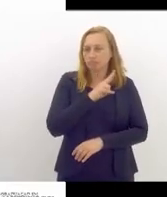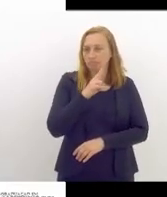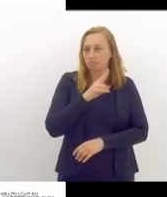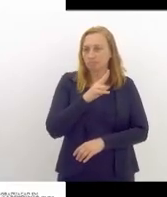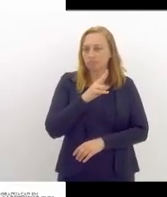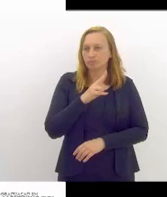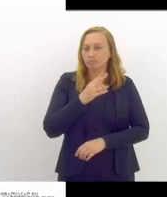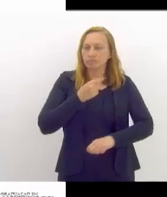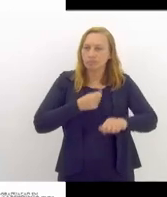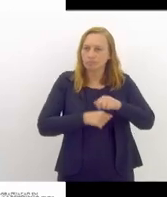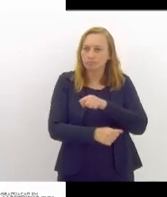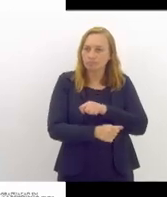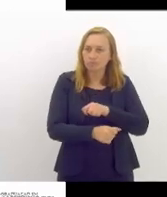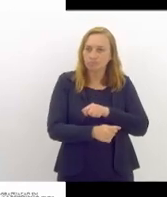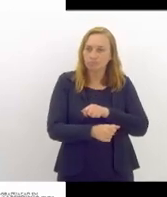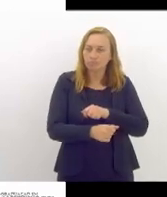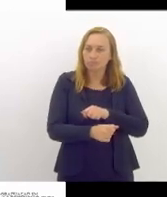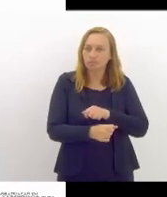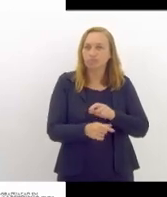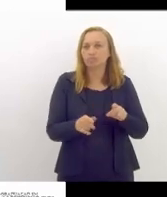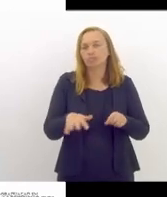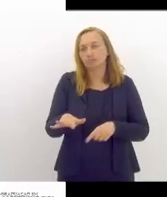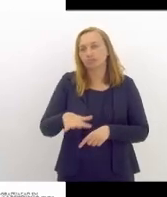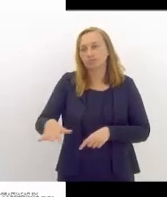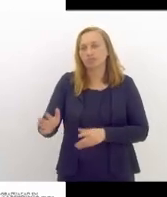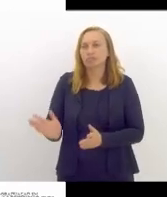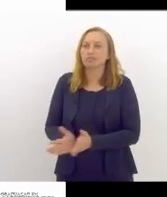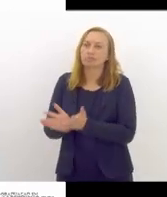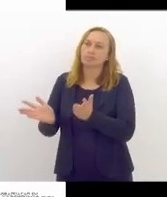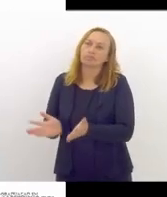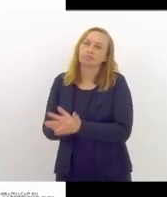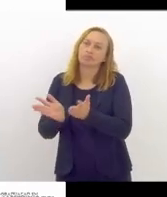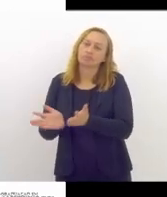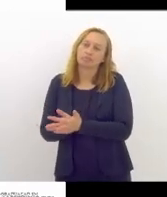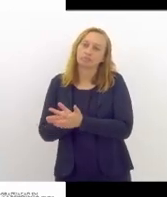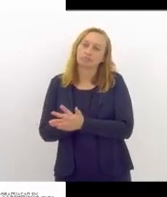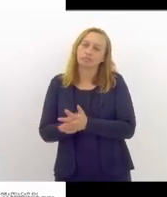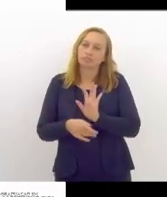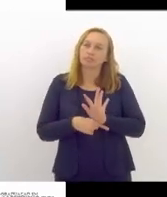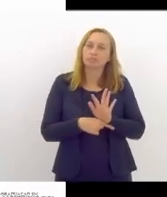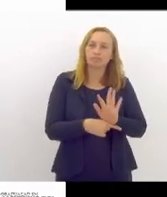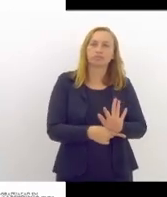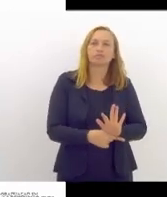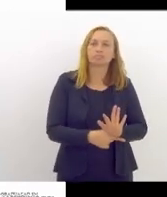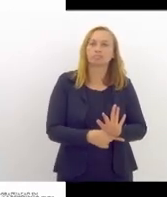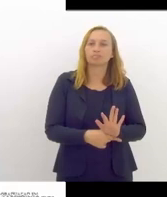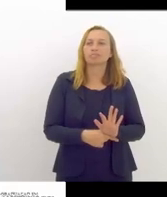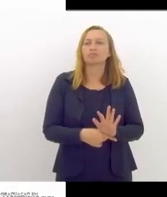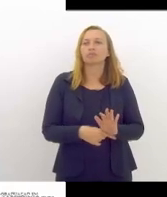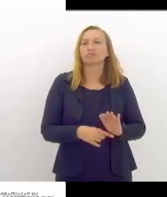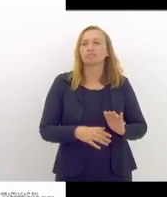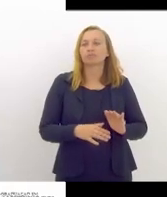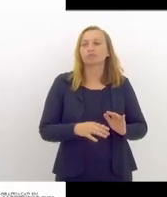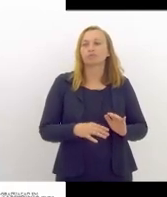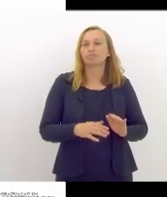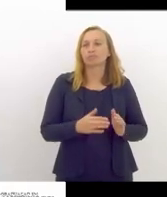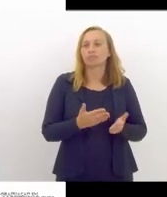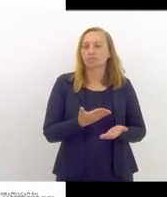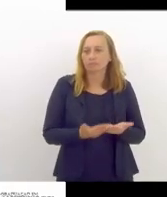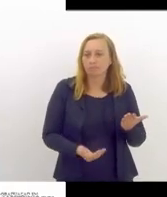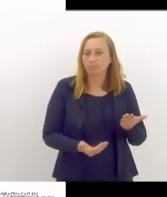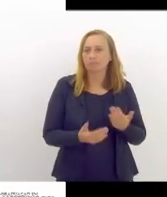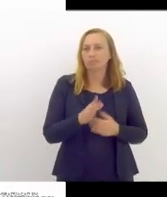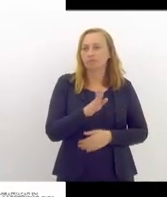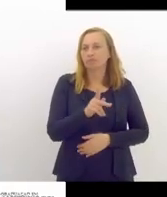dinheiro na economia e nos mais pobres e isso é acabou ajudando atenuar a queda do PIB brasileiro quando